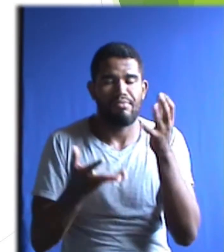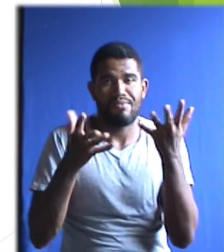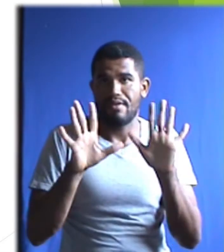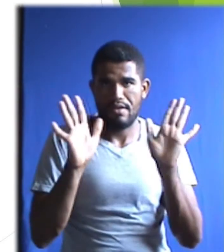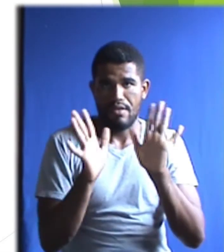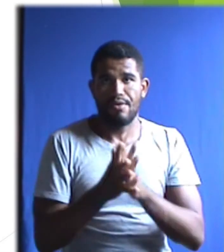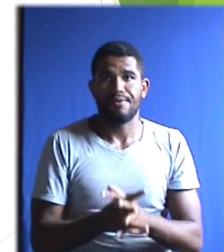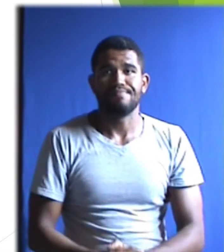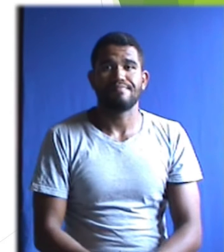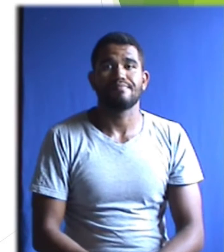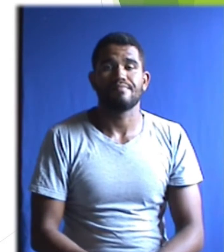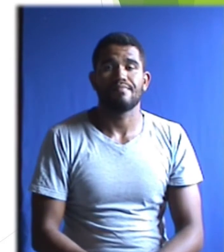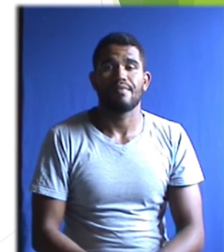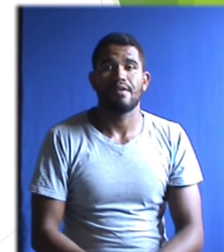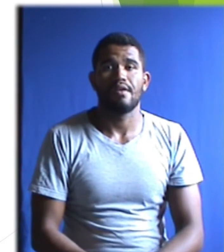muito nesse vídeo.